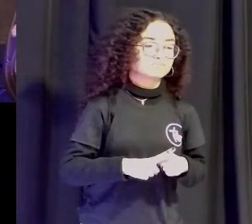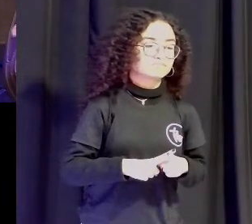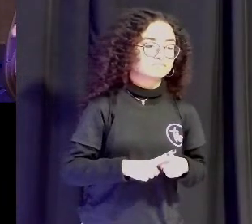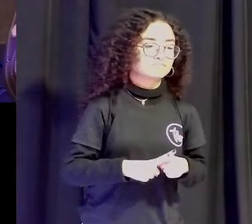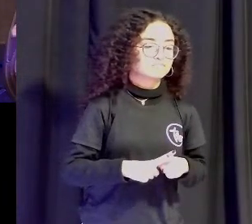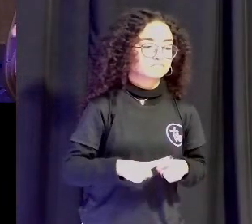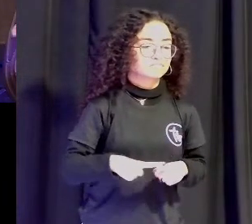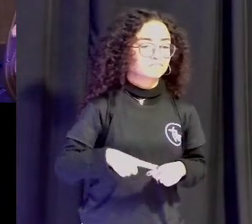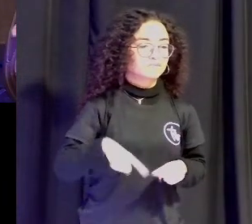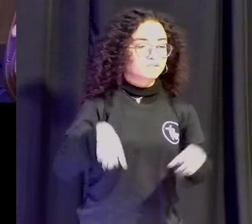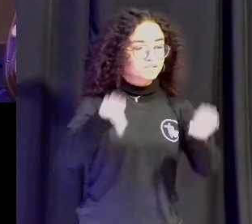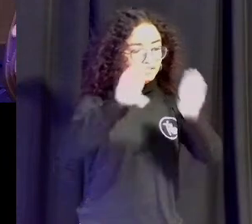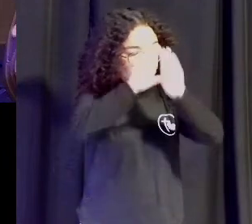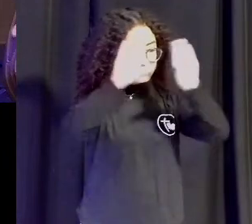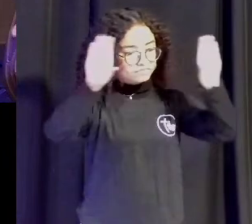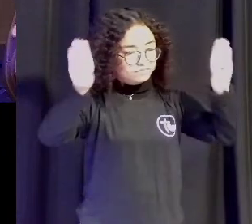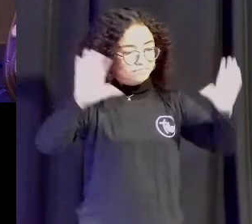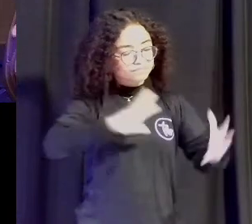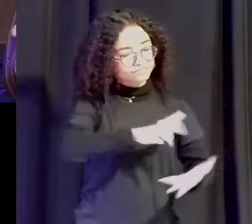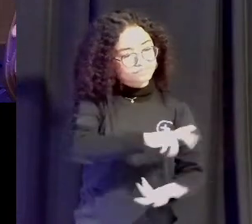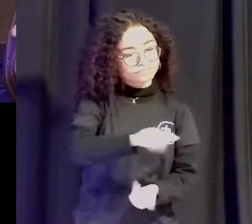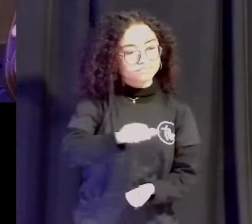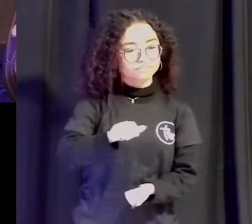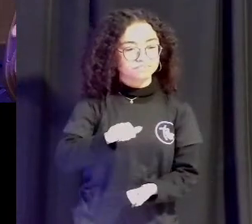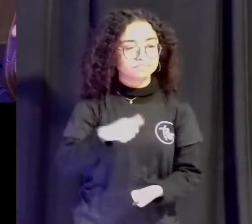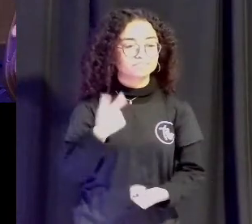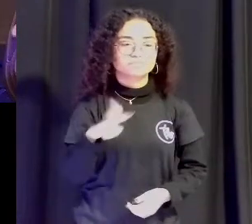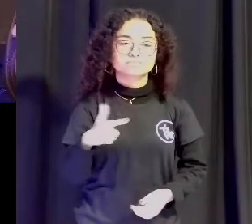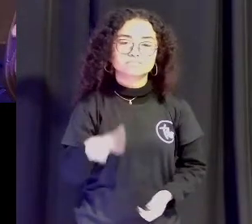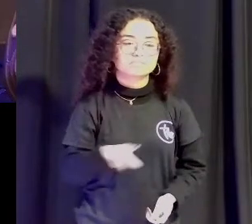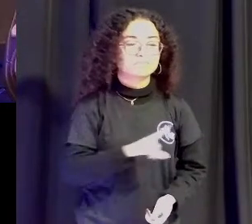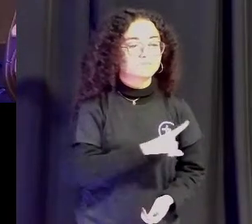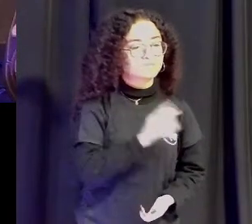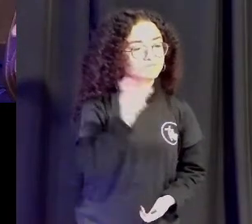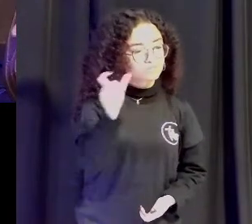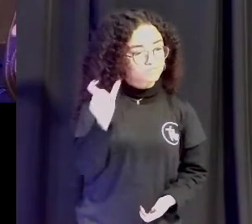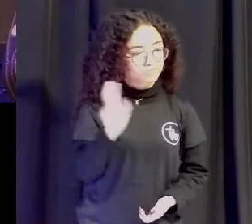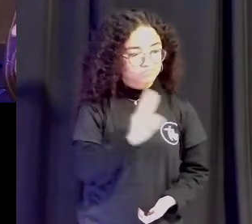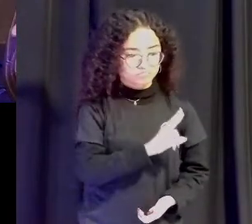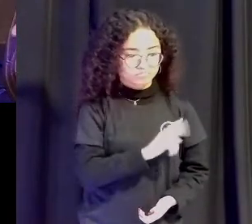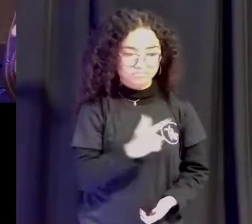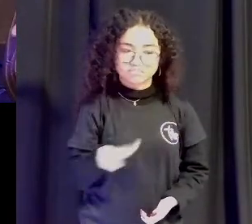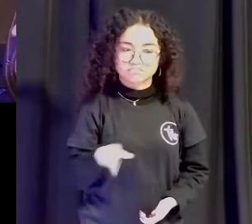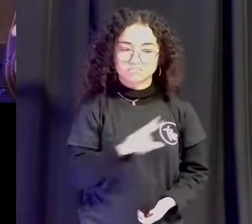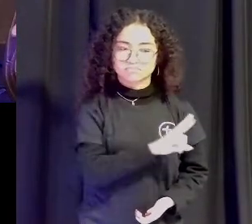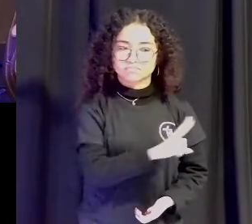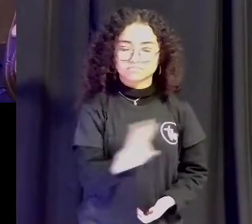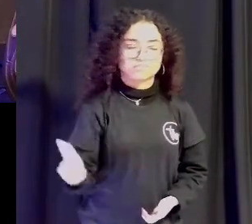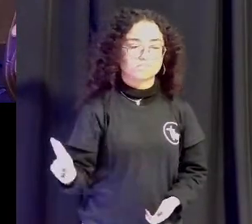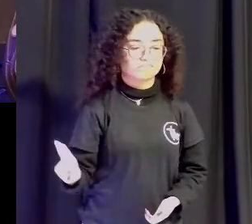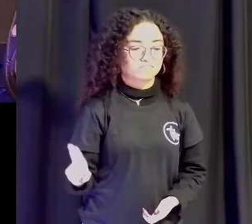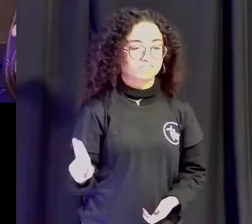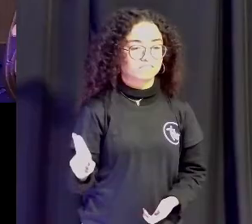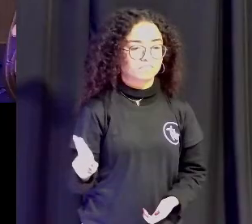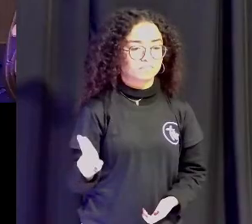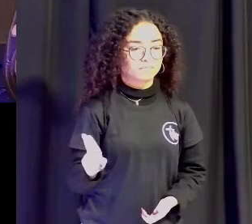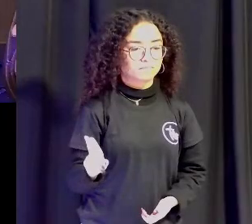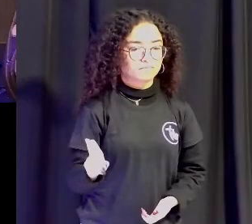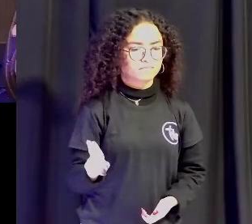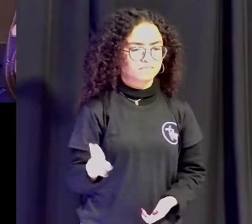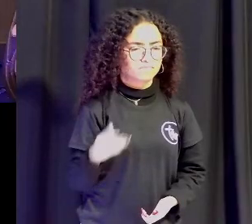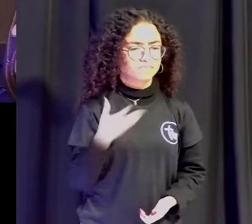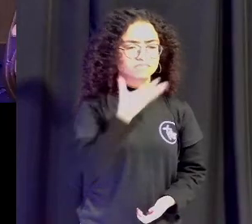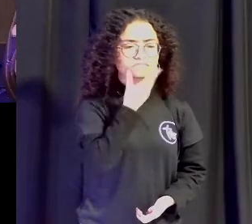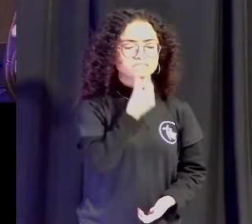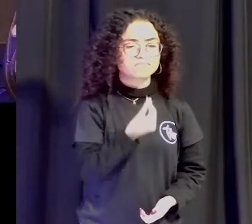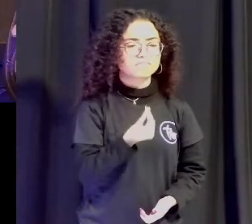do céu, nem outro nome há dado entre os homens, pelo qual devamos